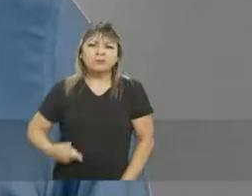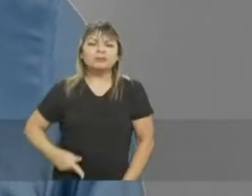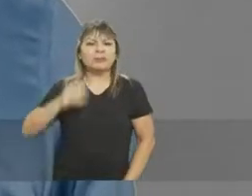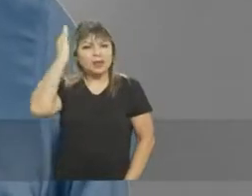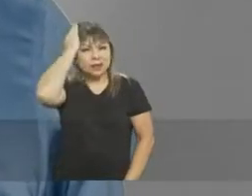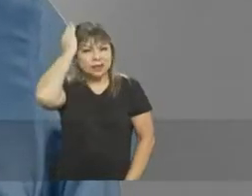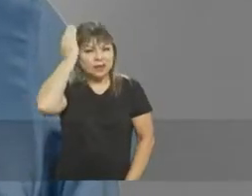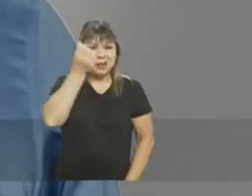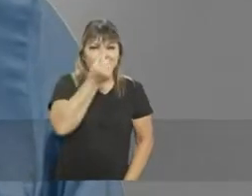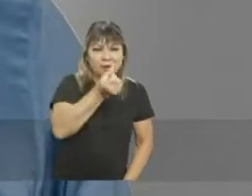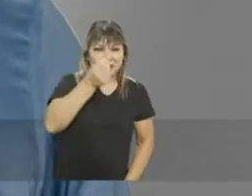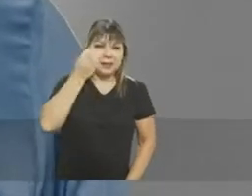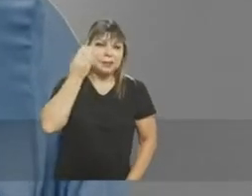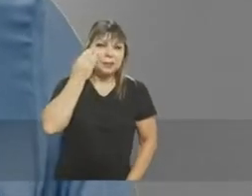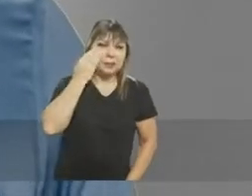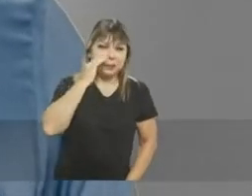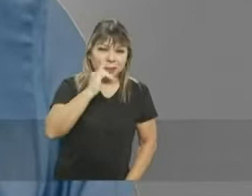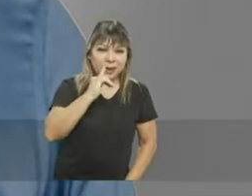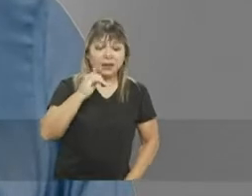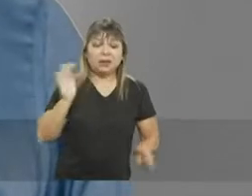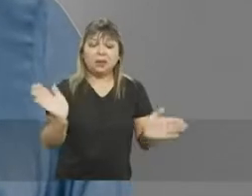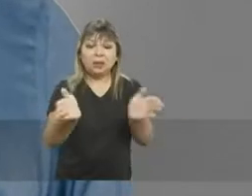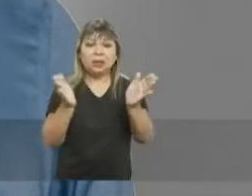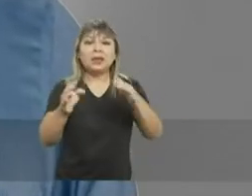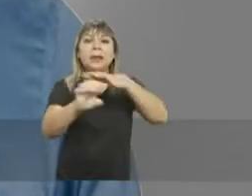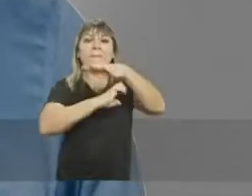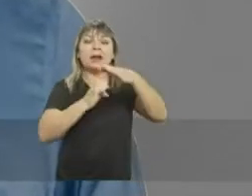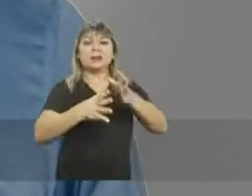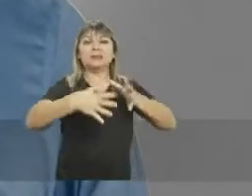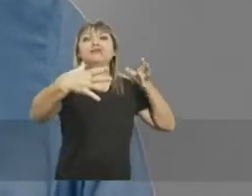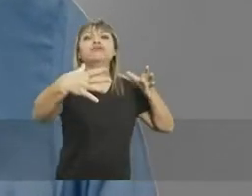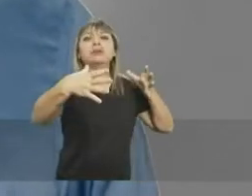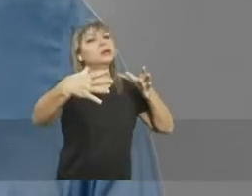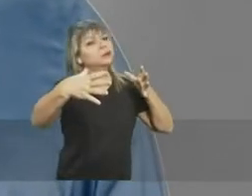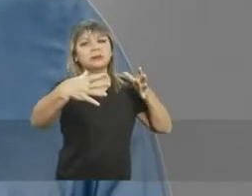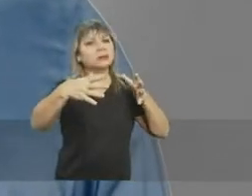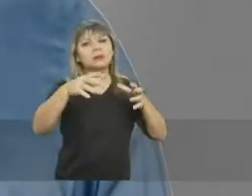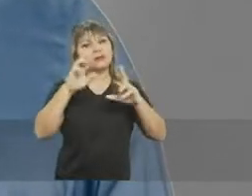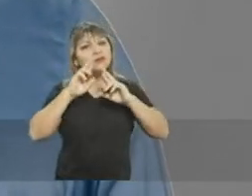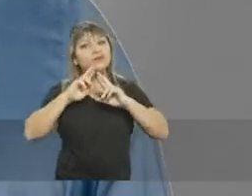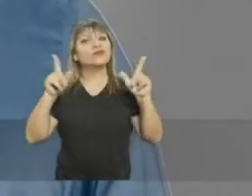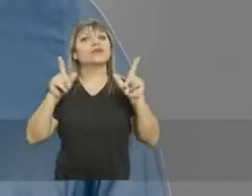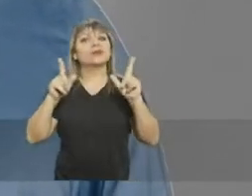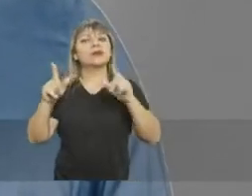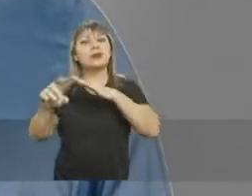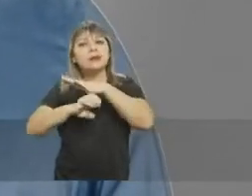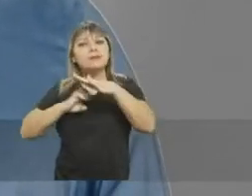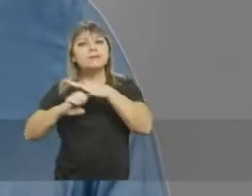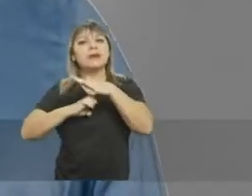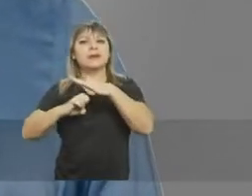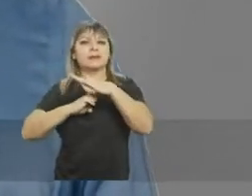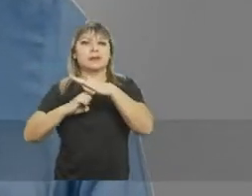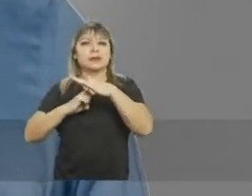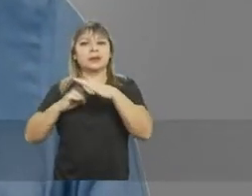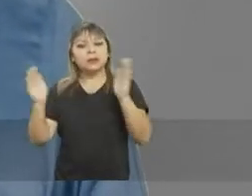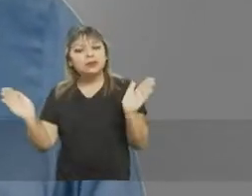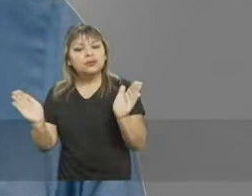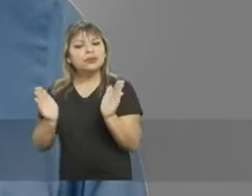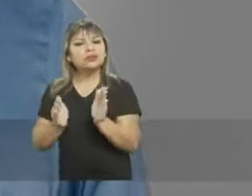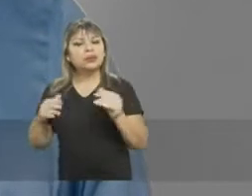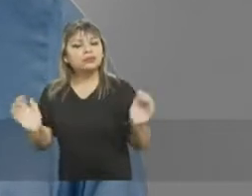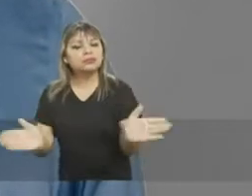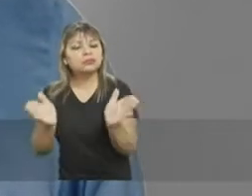O governo Azambuja dá 6 bilhões de incentivos para grandes empresas. Eu vou mudar isso e ajudar